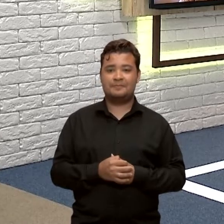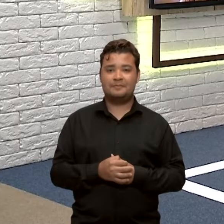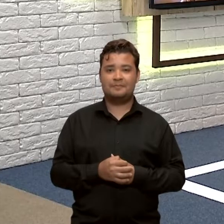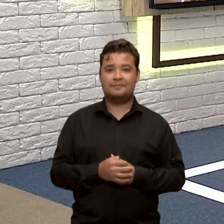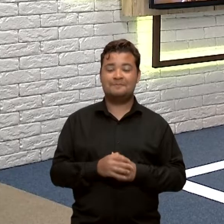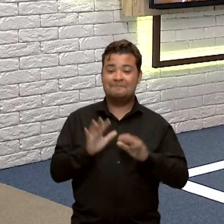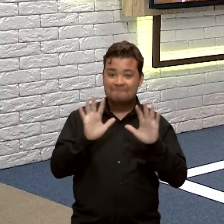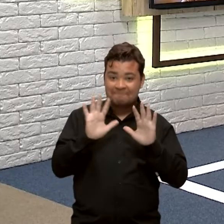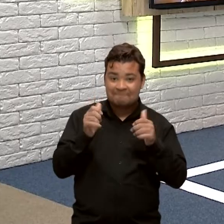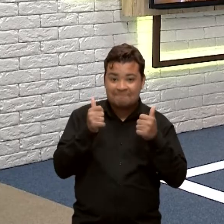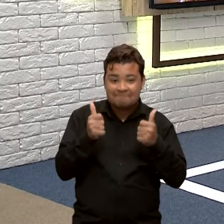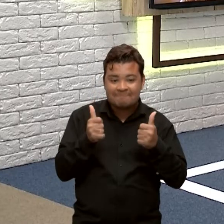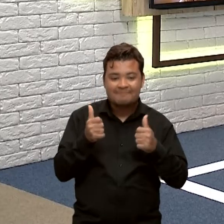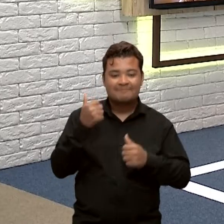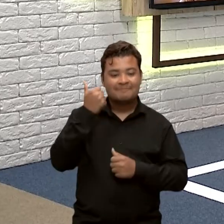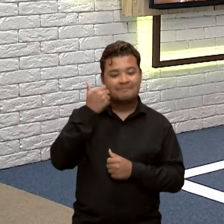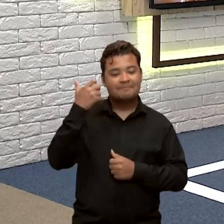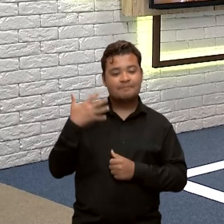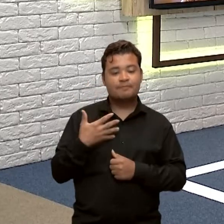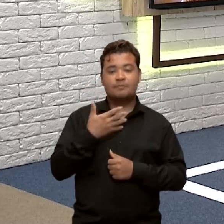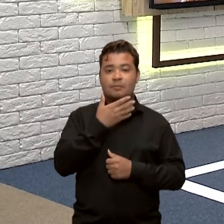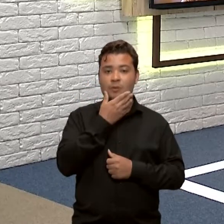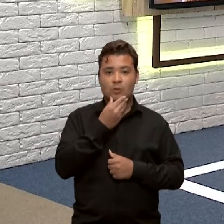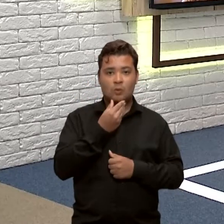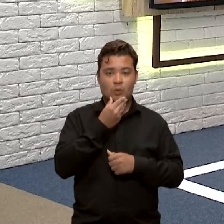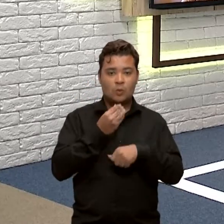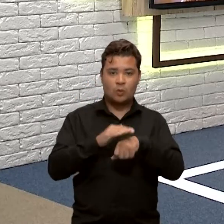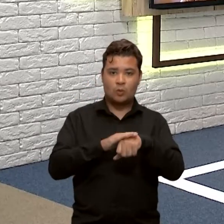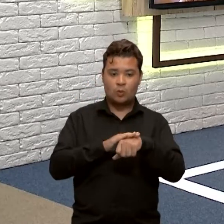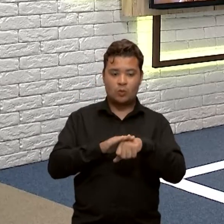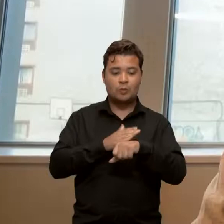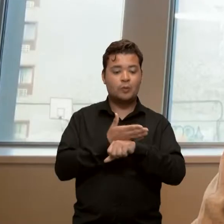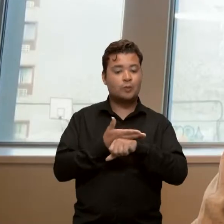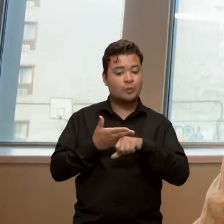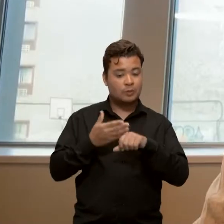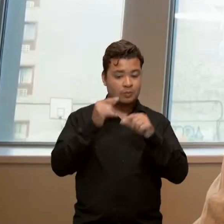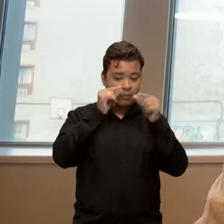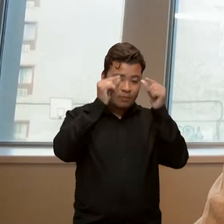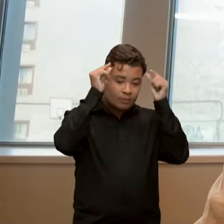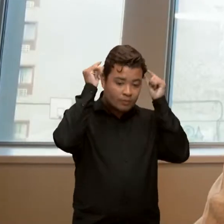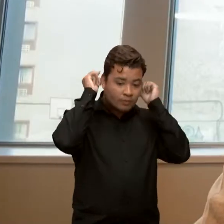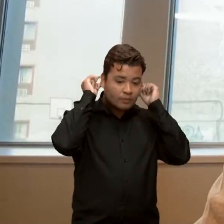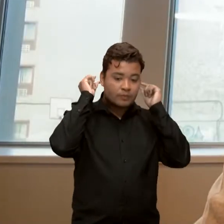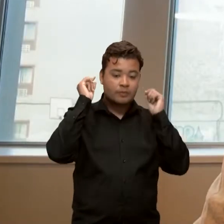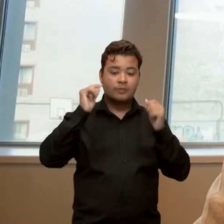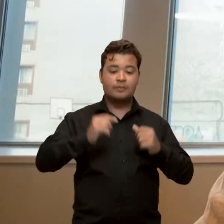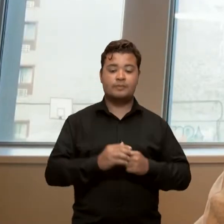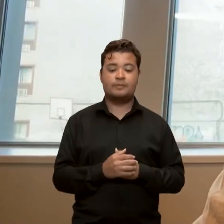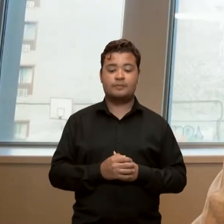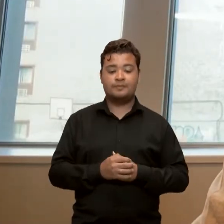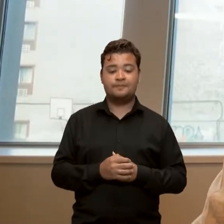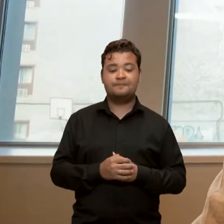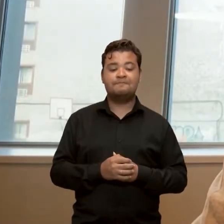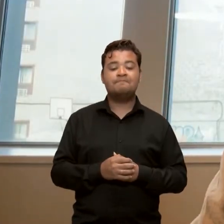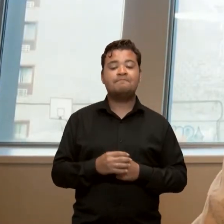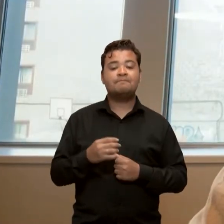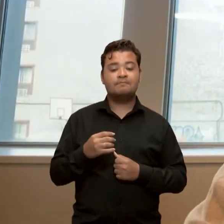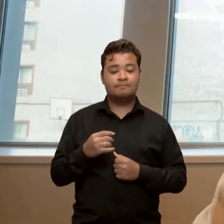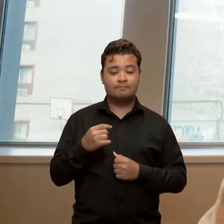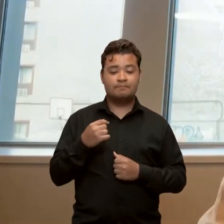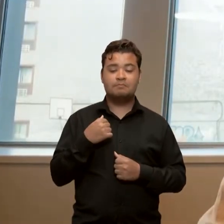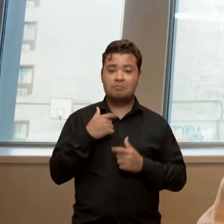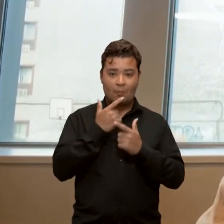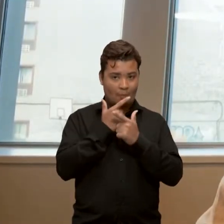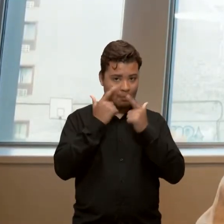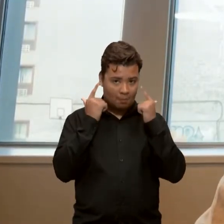Oi, tudo bem? Minha descrição: eu sou um homem branco, de cabelo curto, não estou usando barba,